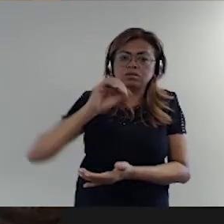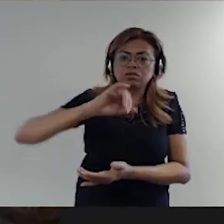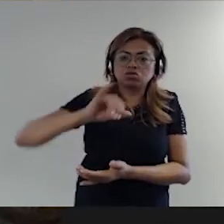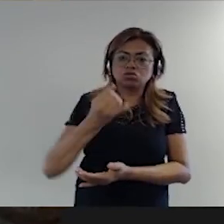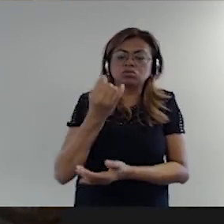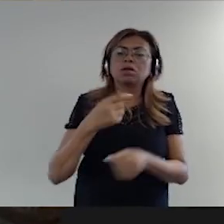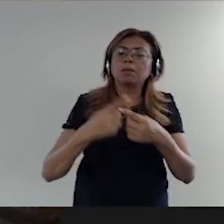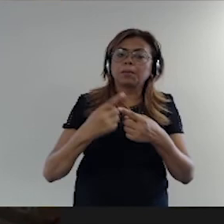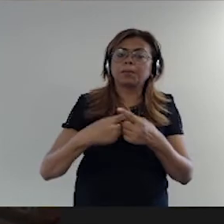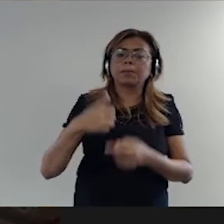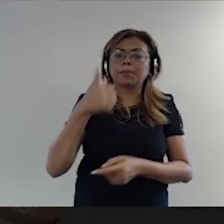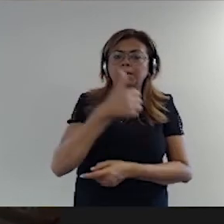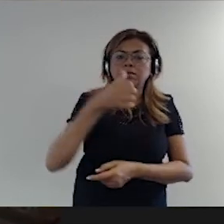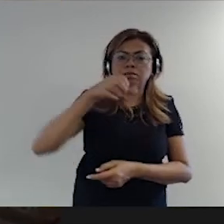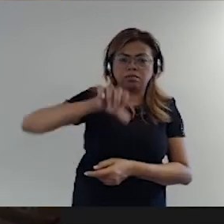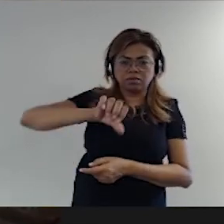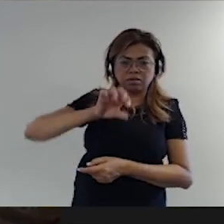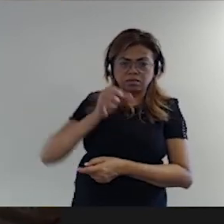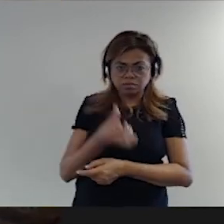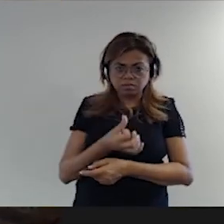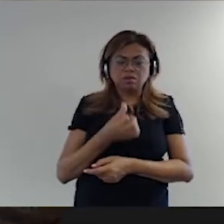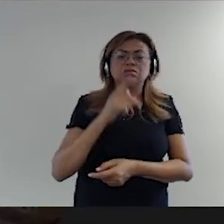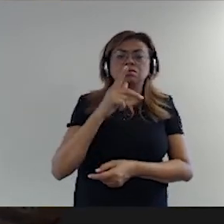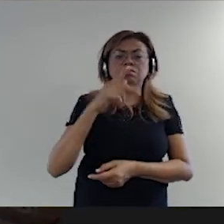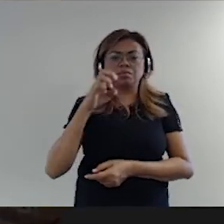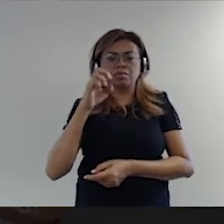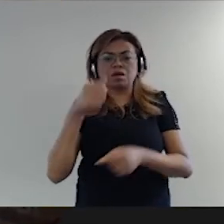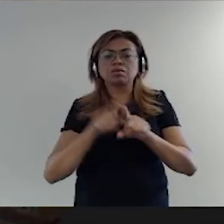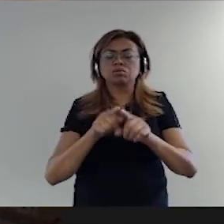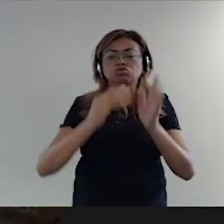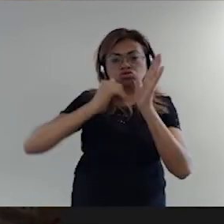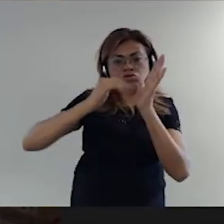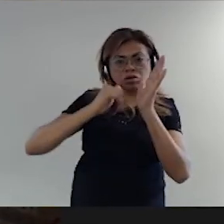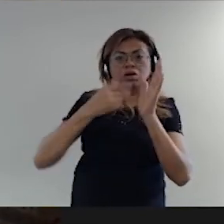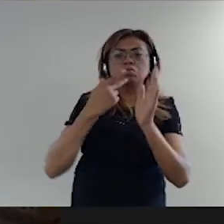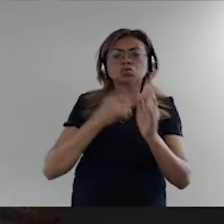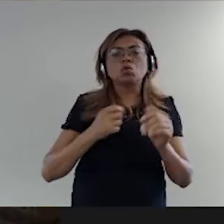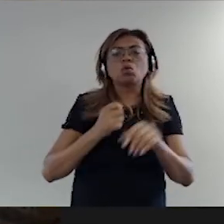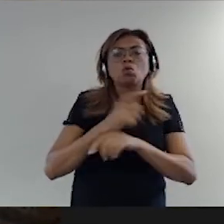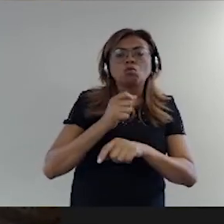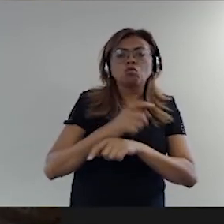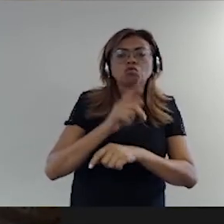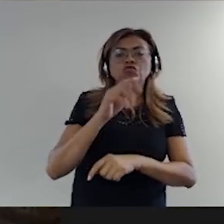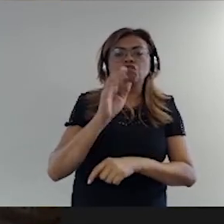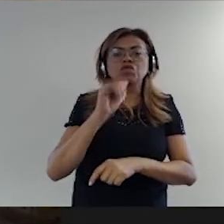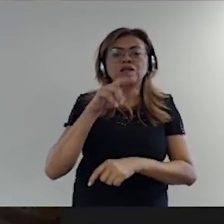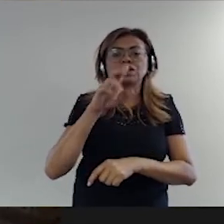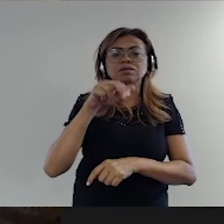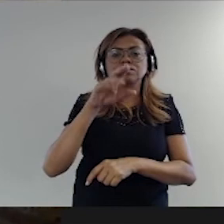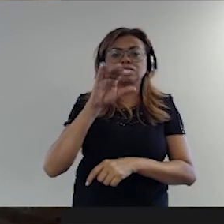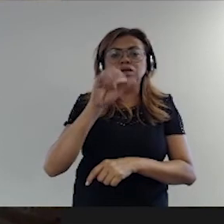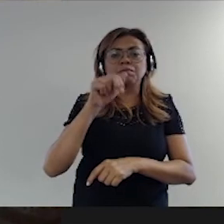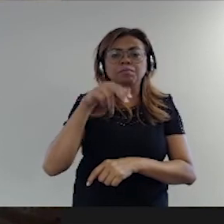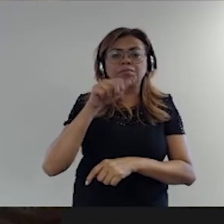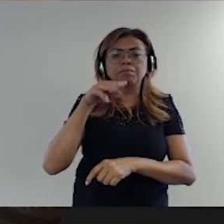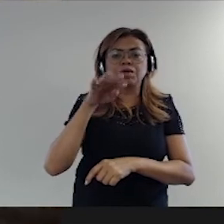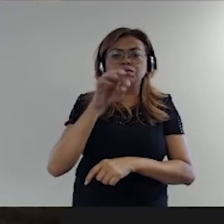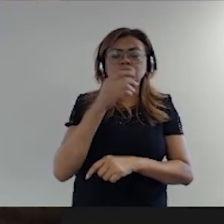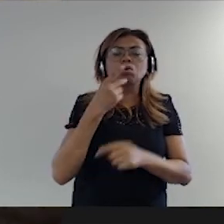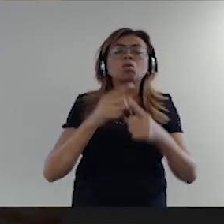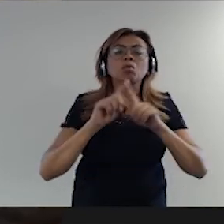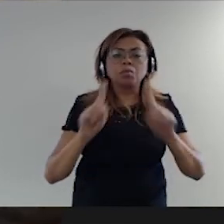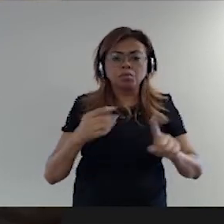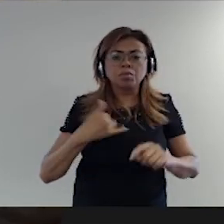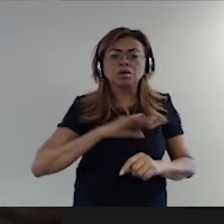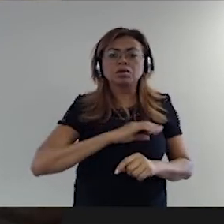196. Nós retiramos a parte de financiamento, mas devemos debater também financiamento sindical para que exista um